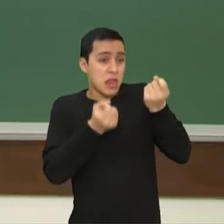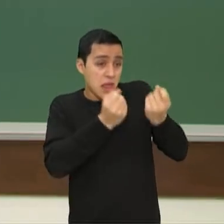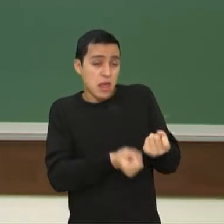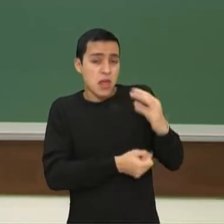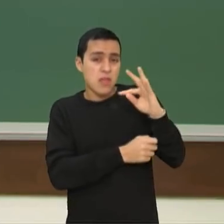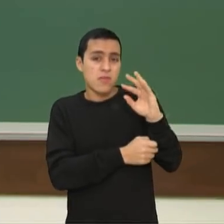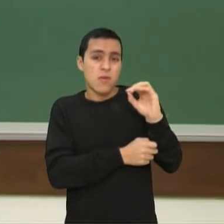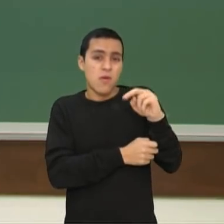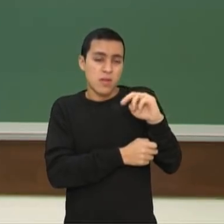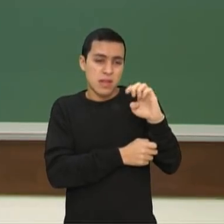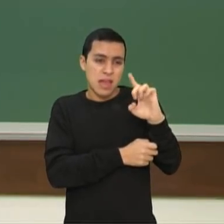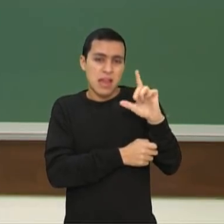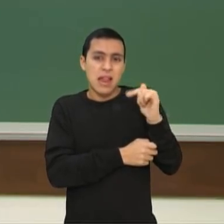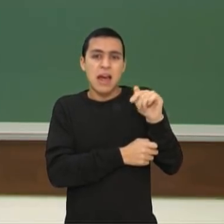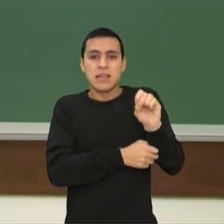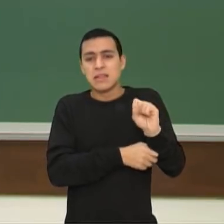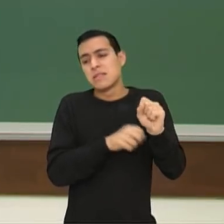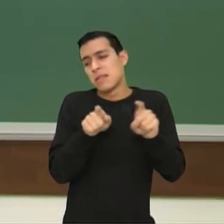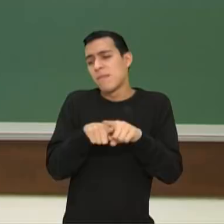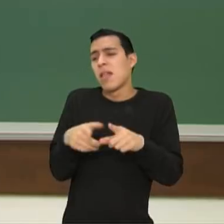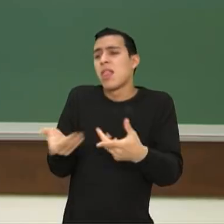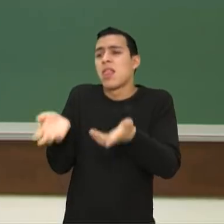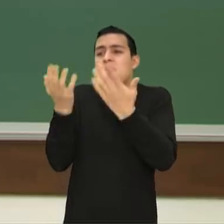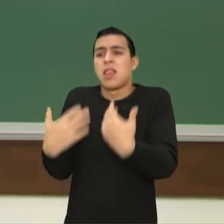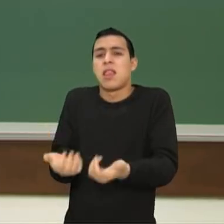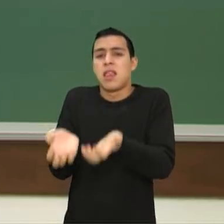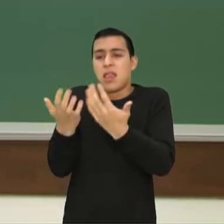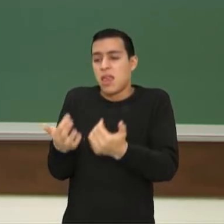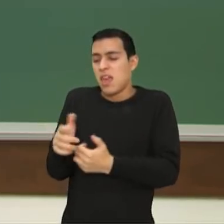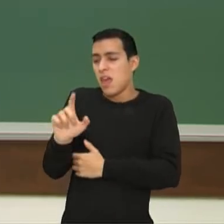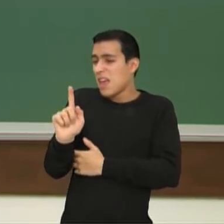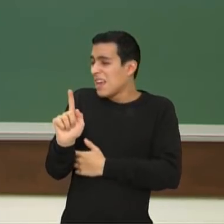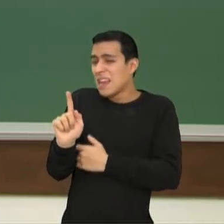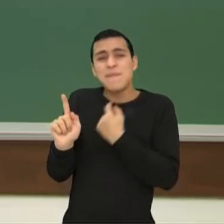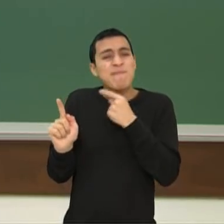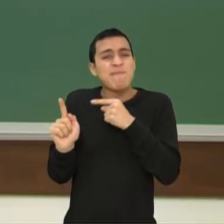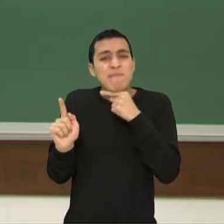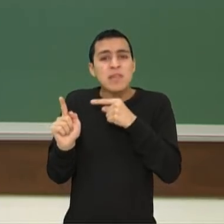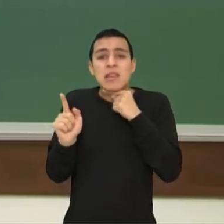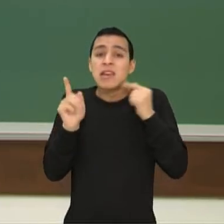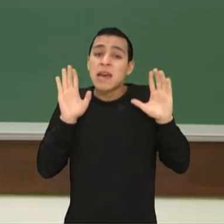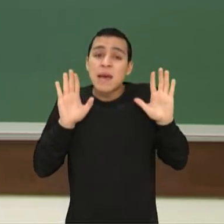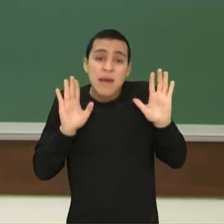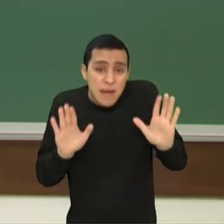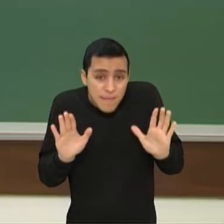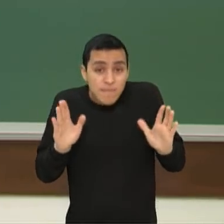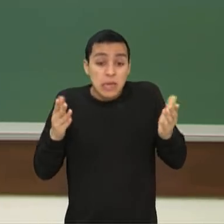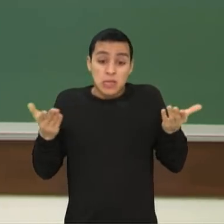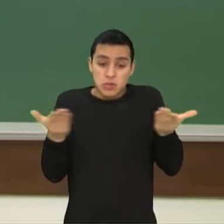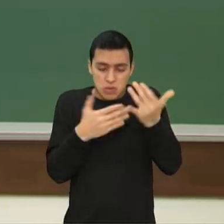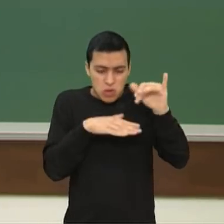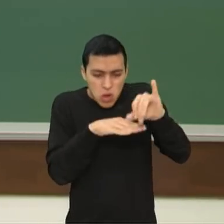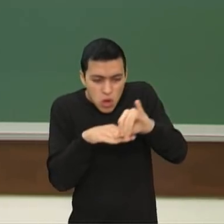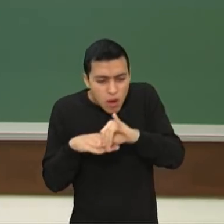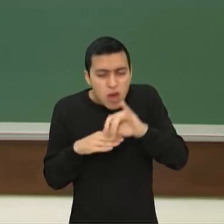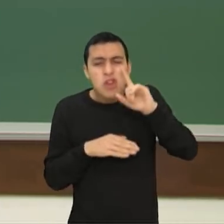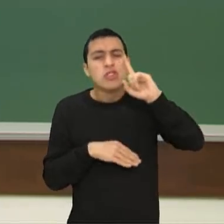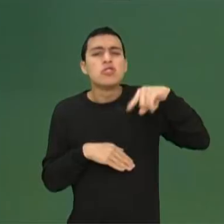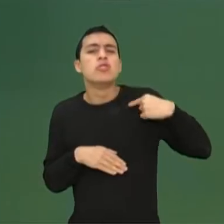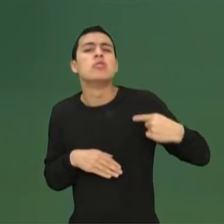toneladas e objetos muito leves, que nem o grama registra. Mas como nós estamos trabalhando com objetos do